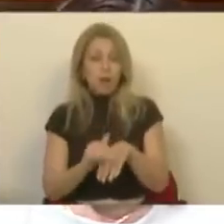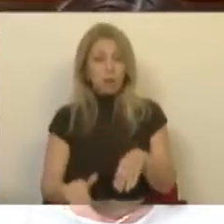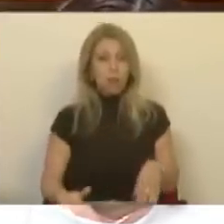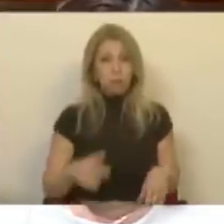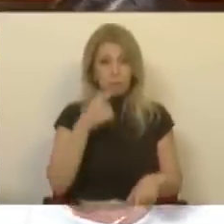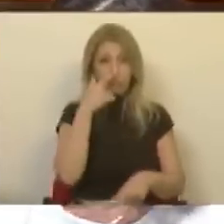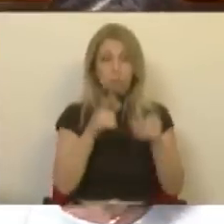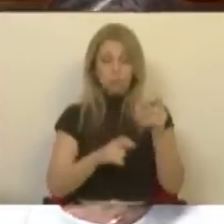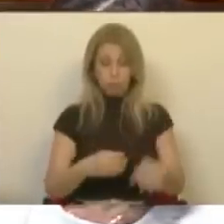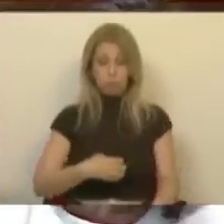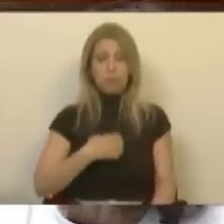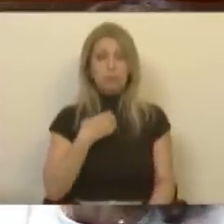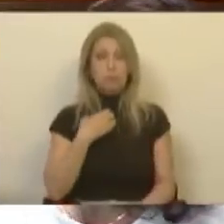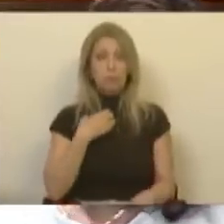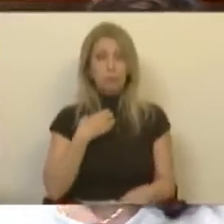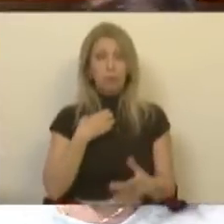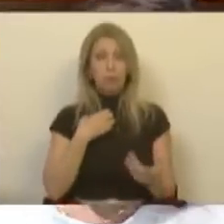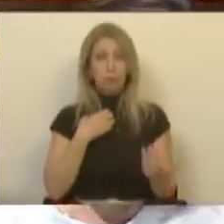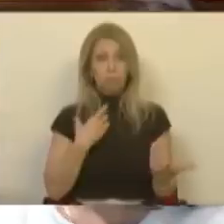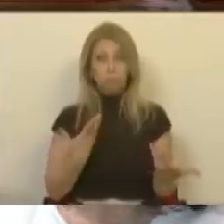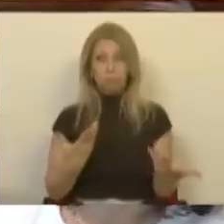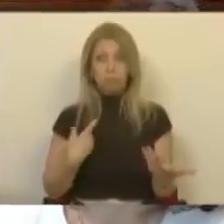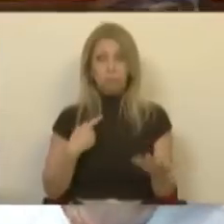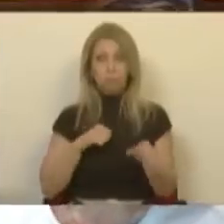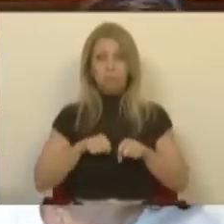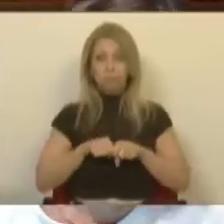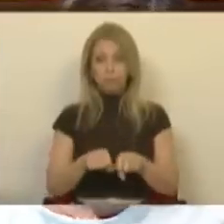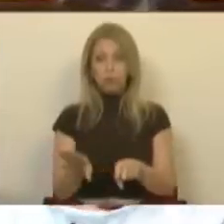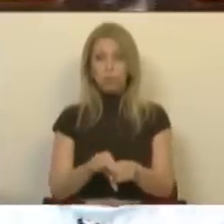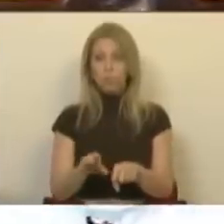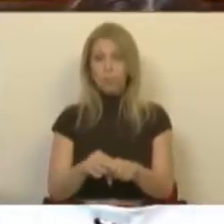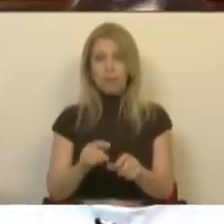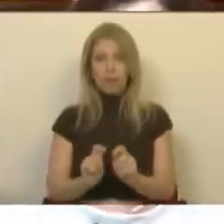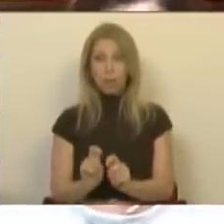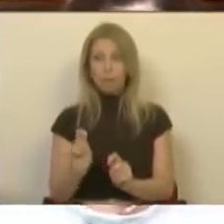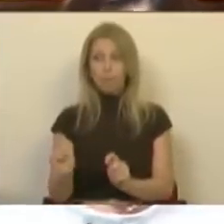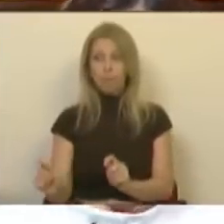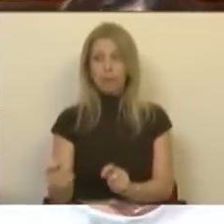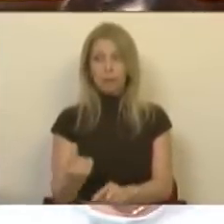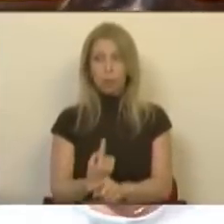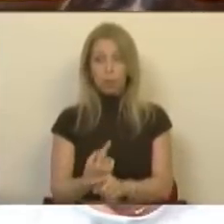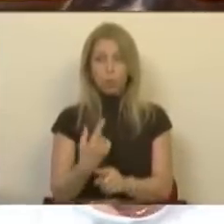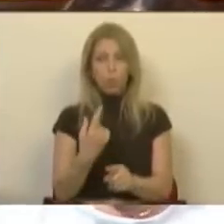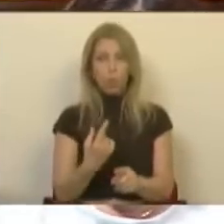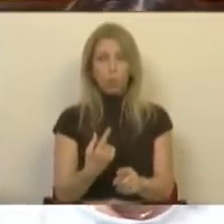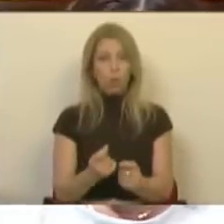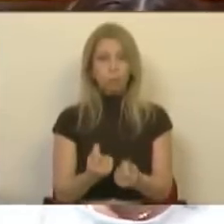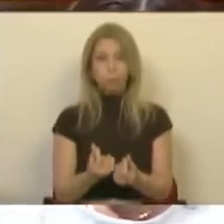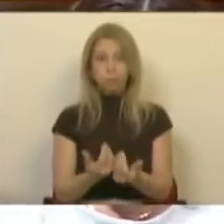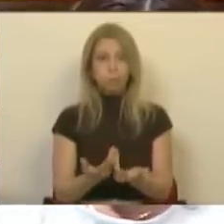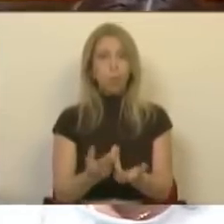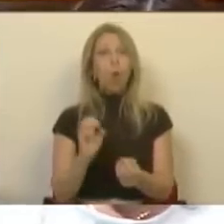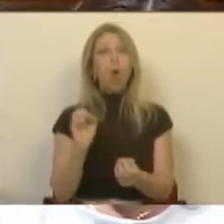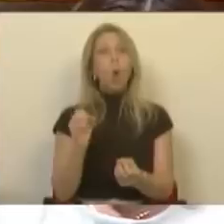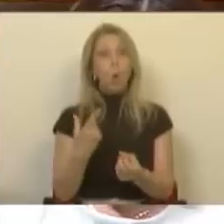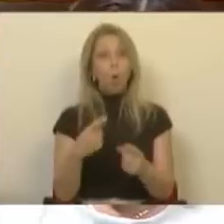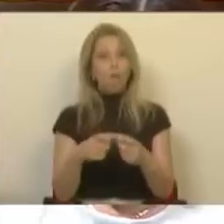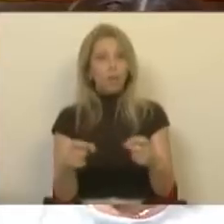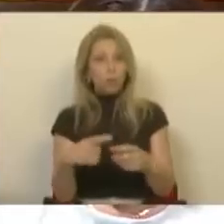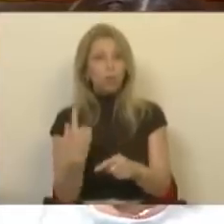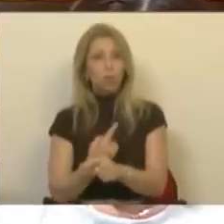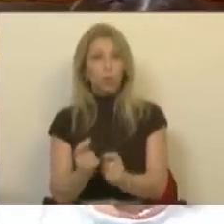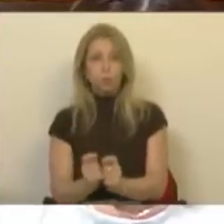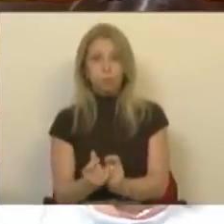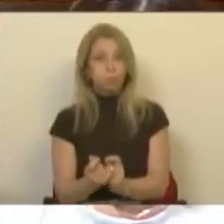quebra quando vão ao supermercado quando tem que pagar as suas obrigações e aquilo que o seu primeiro ministro falava há